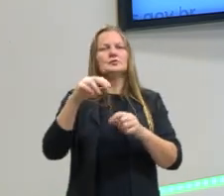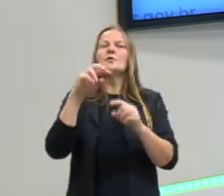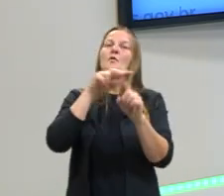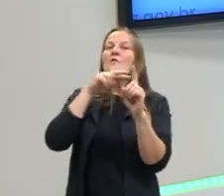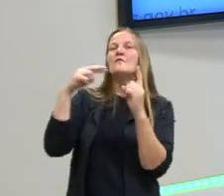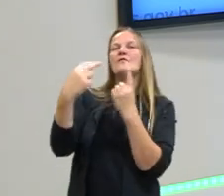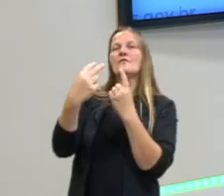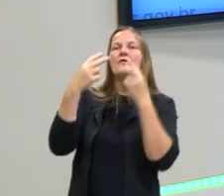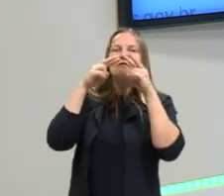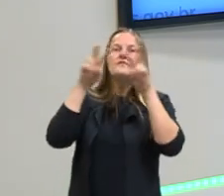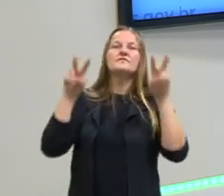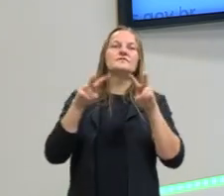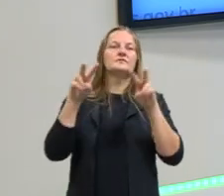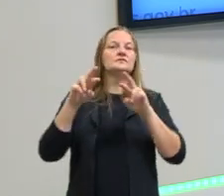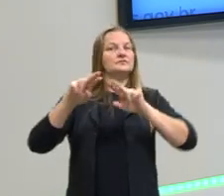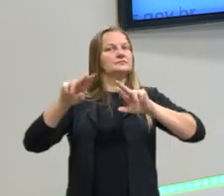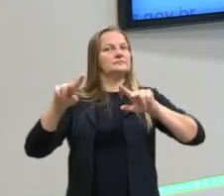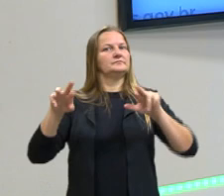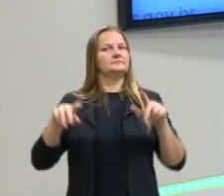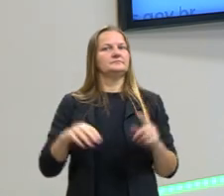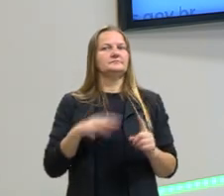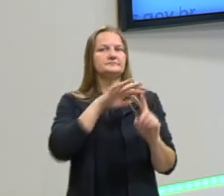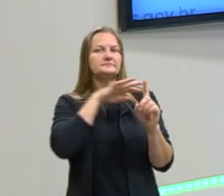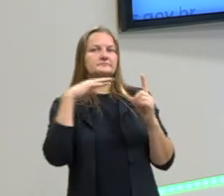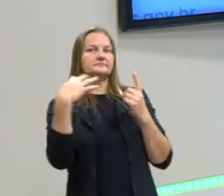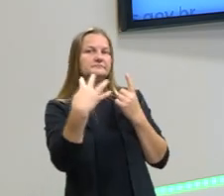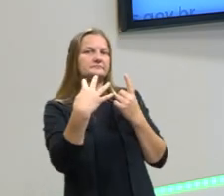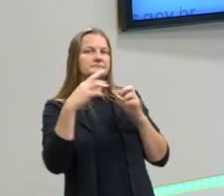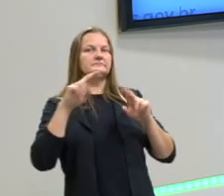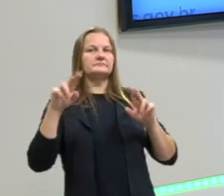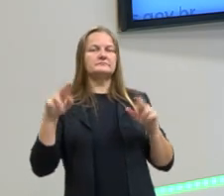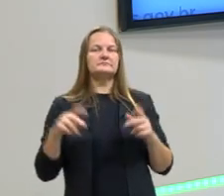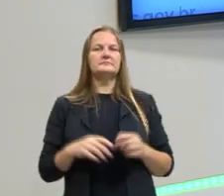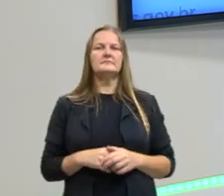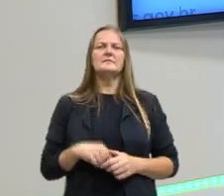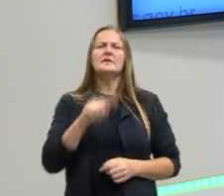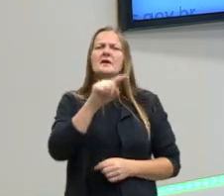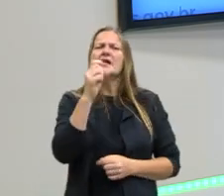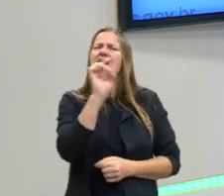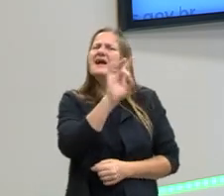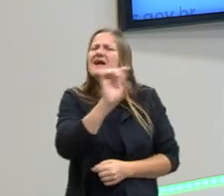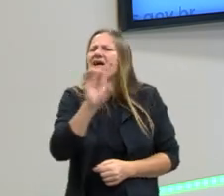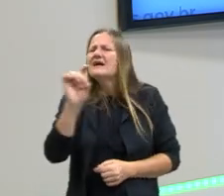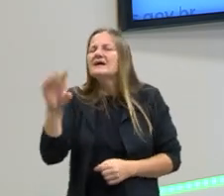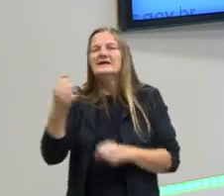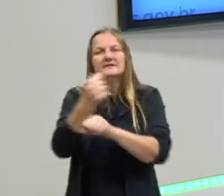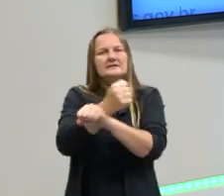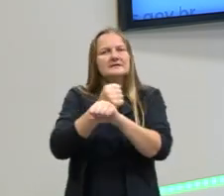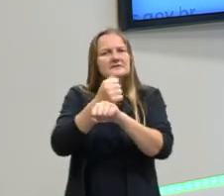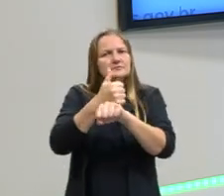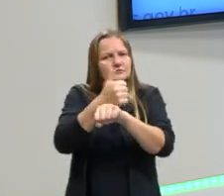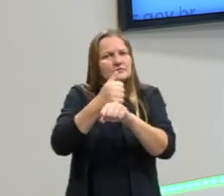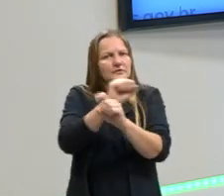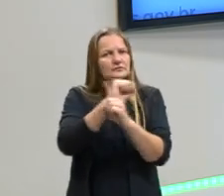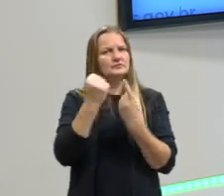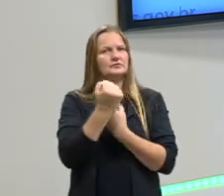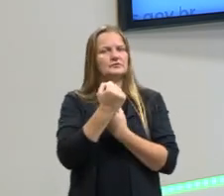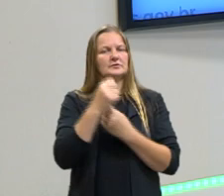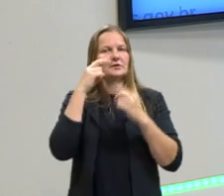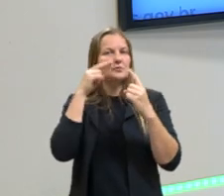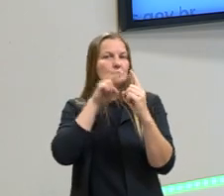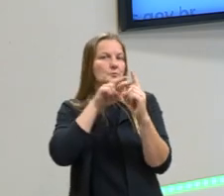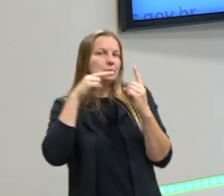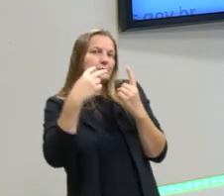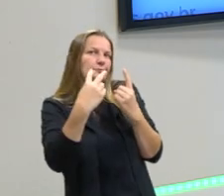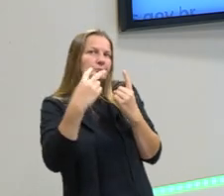que se interessante você e e marcando né porque cada sociólogo ele fala a partir de um ponto de